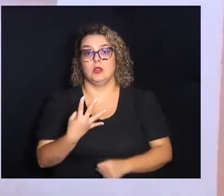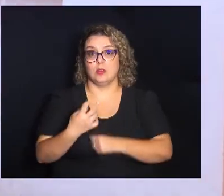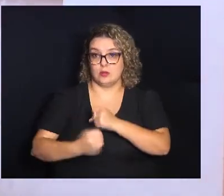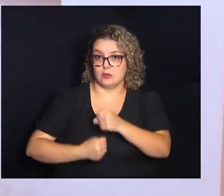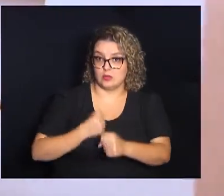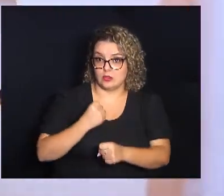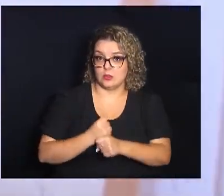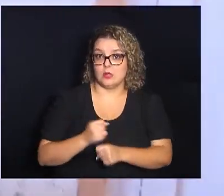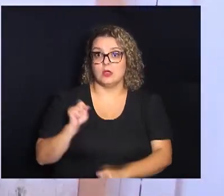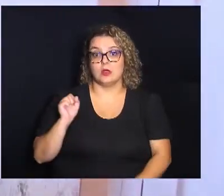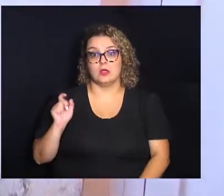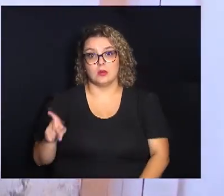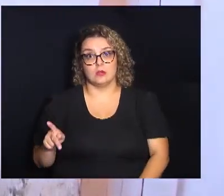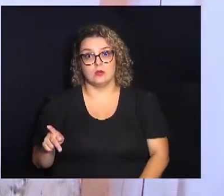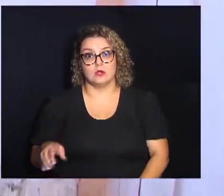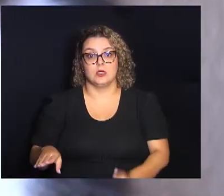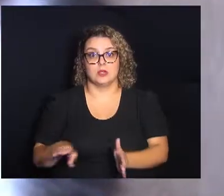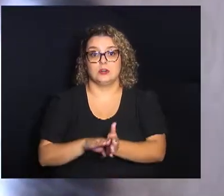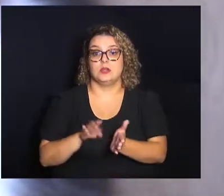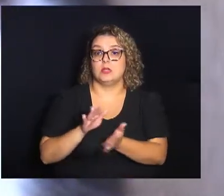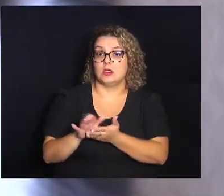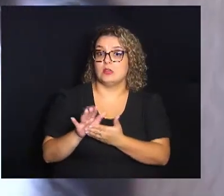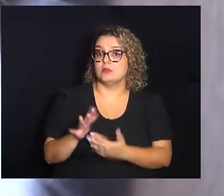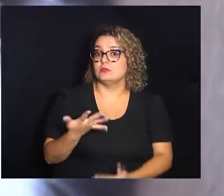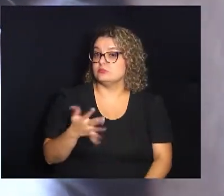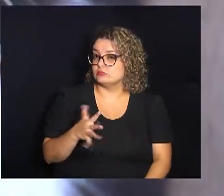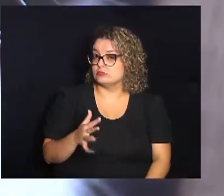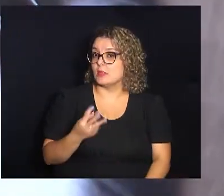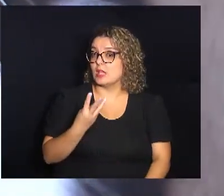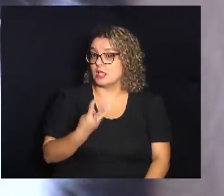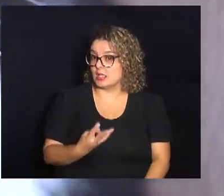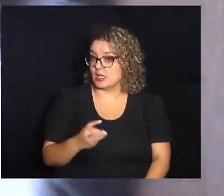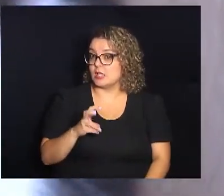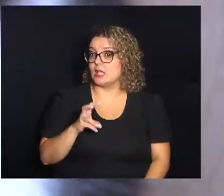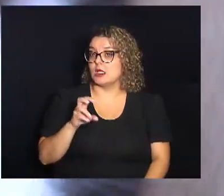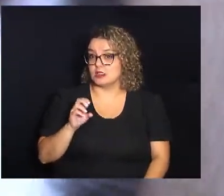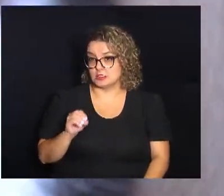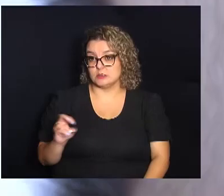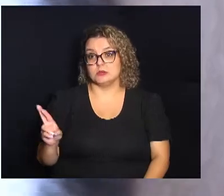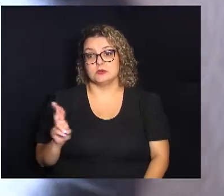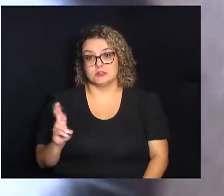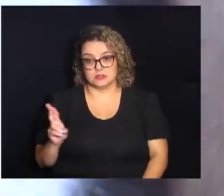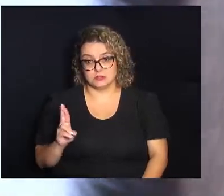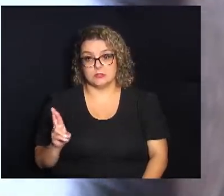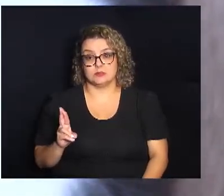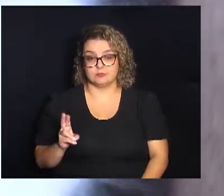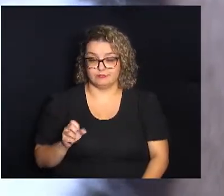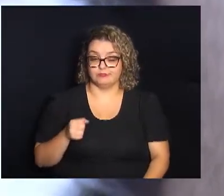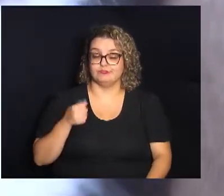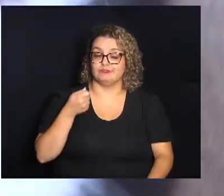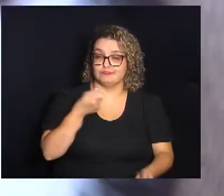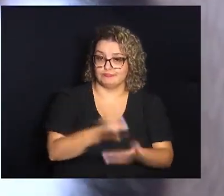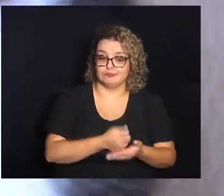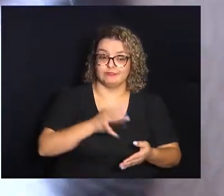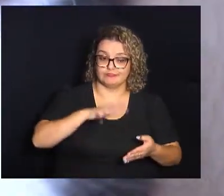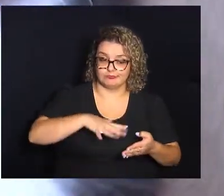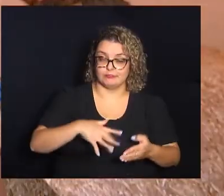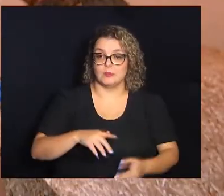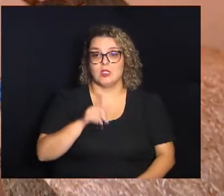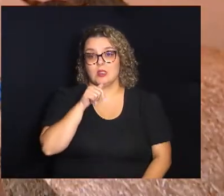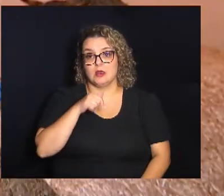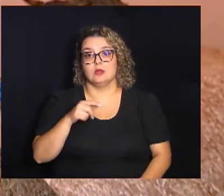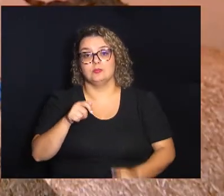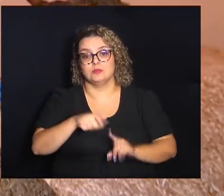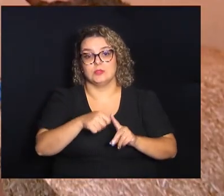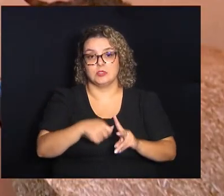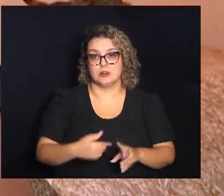a aposentada chega a gastar em média R$ 350 com a conta de água todos os meses. Porque